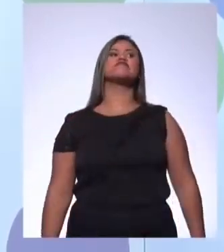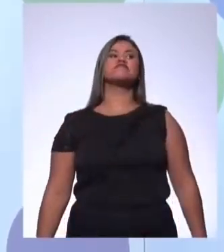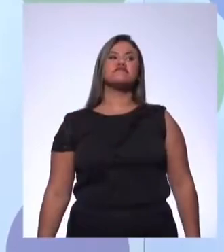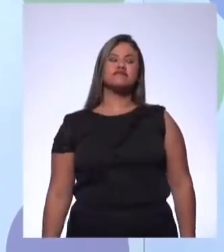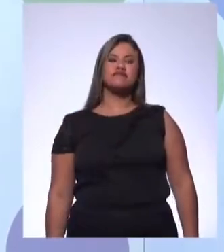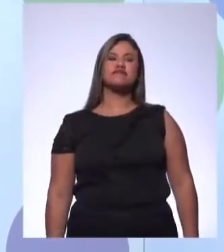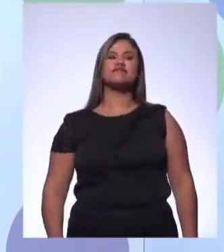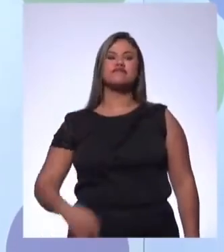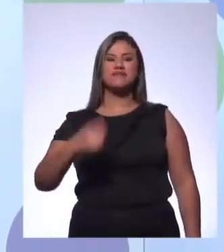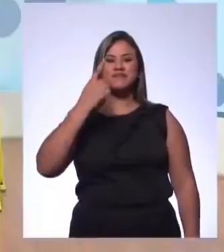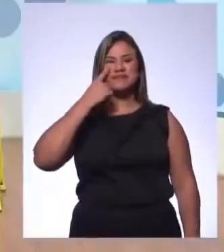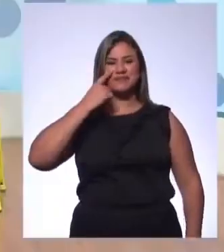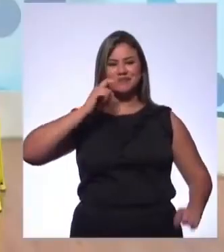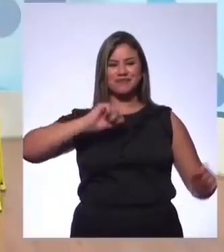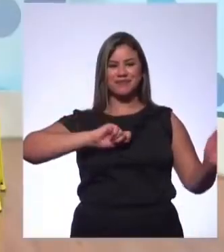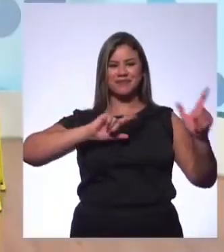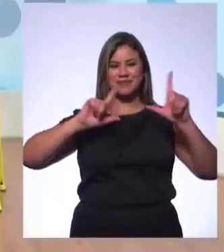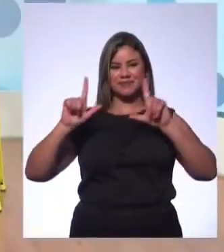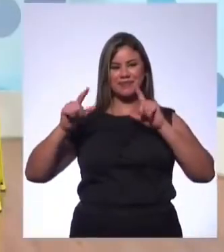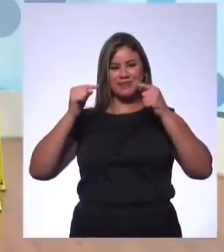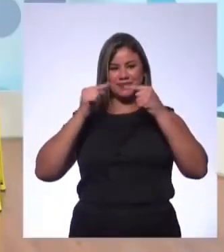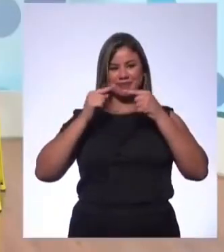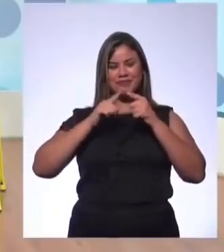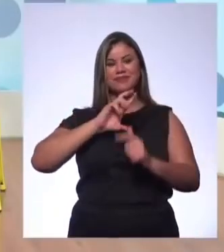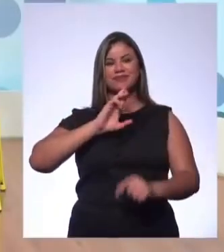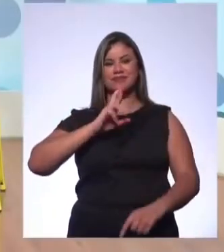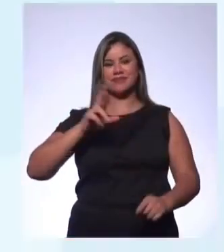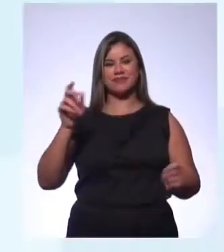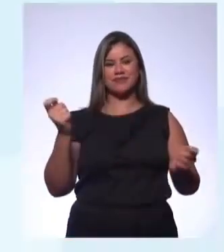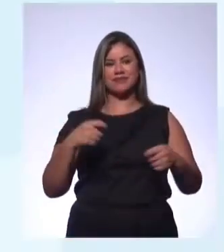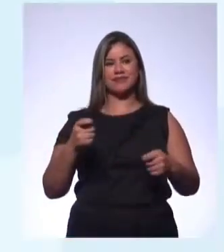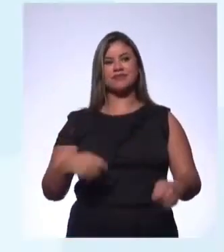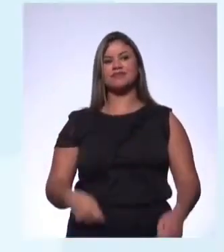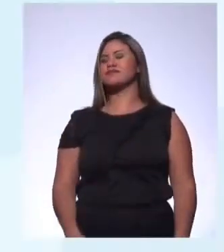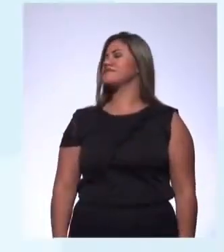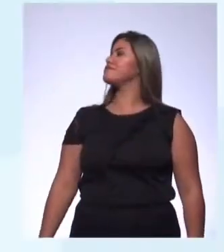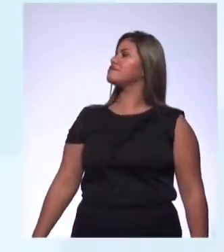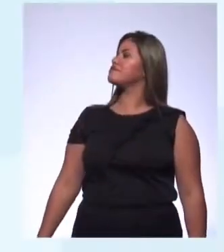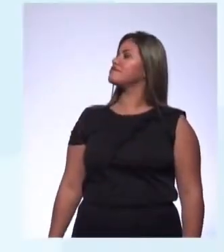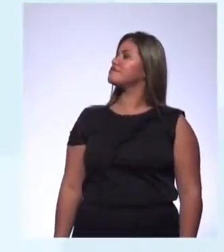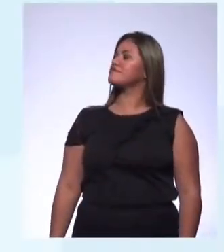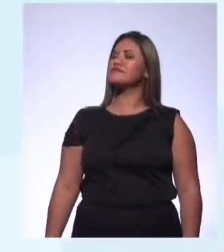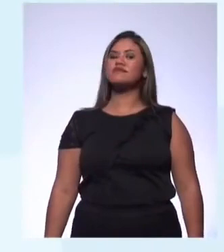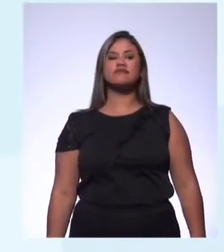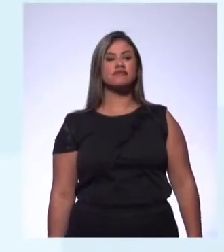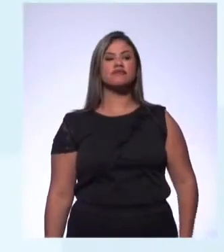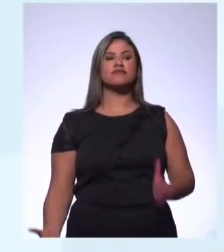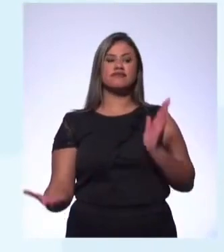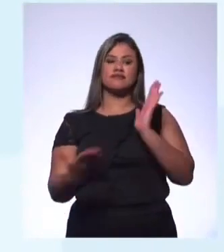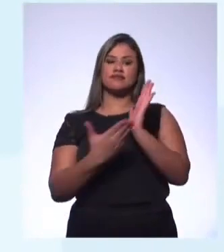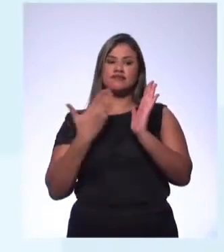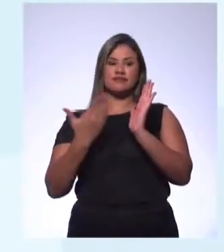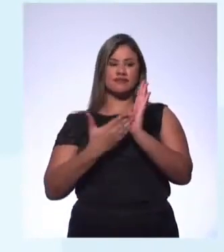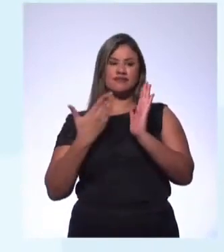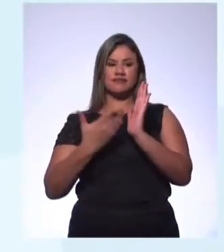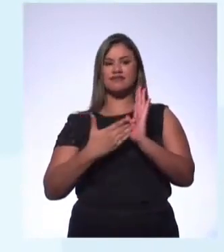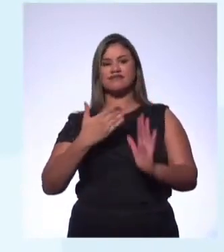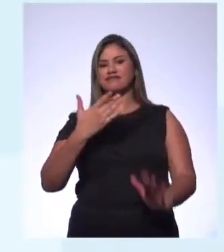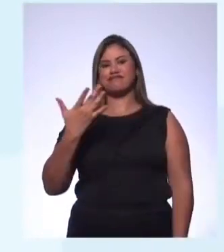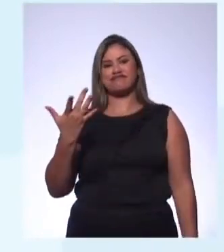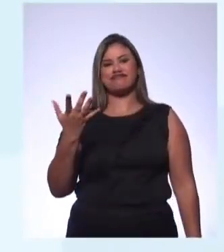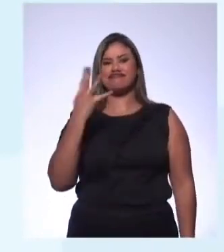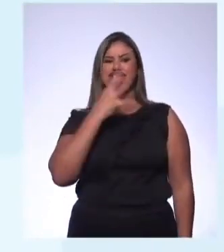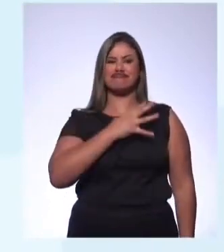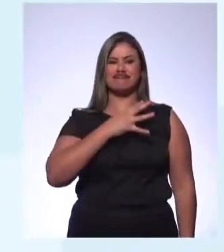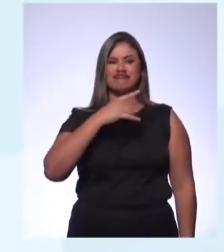Gente, olha, na tela tem algumas respostas possíveis para vocês, né? Entre as que vocês falaram, olha, livros, né? Que é sempre o meio mais óbvio para